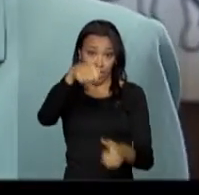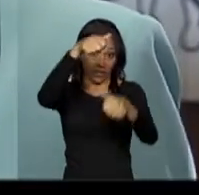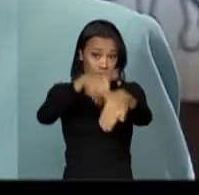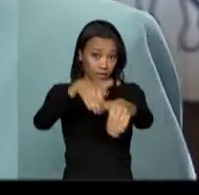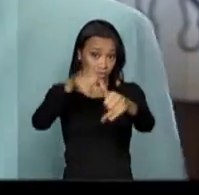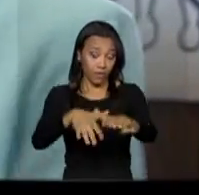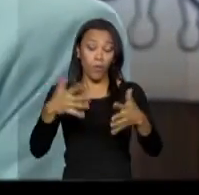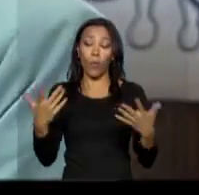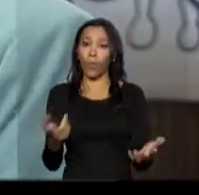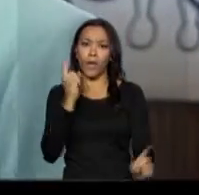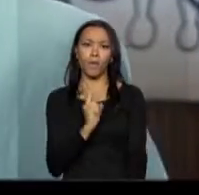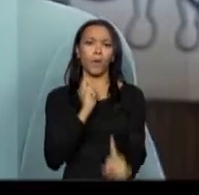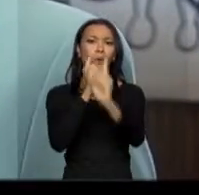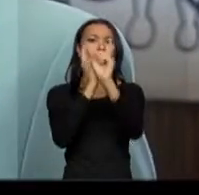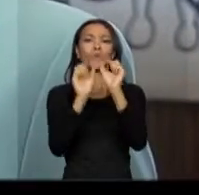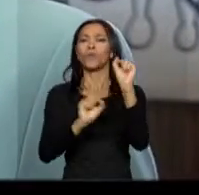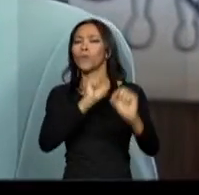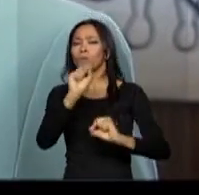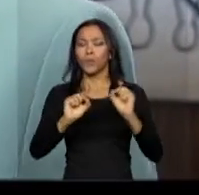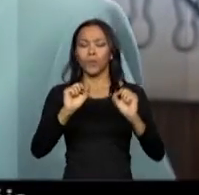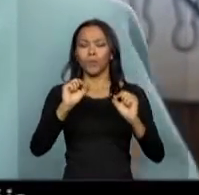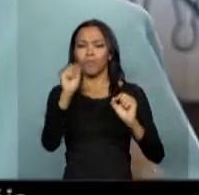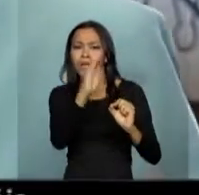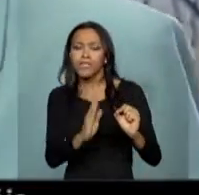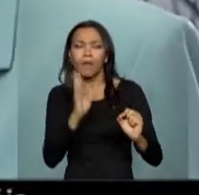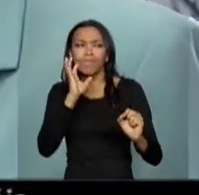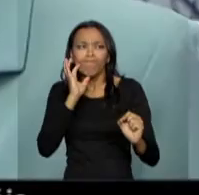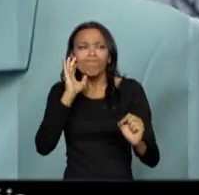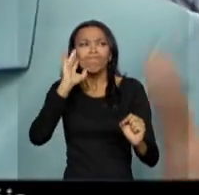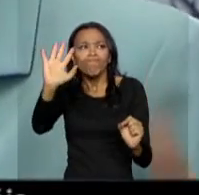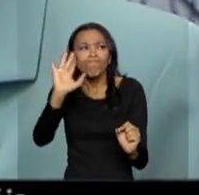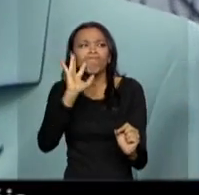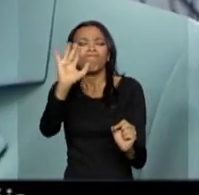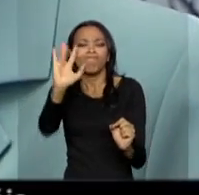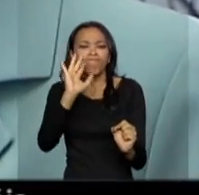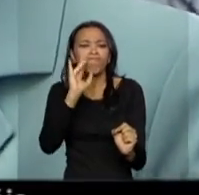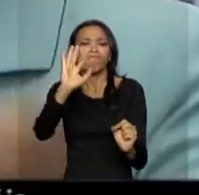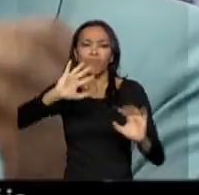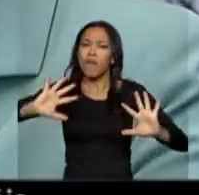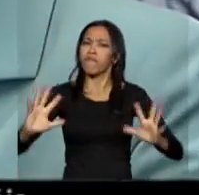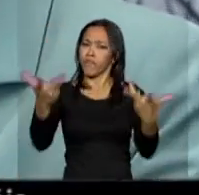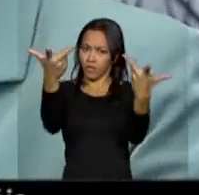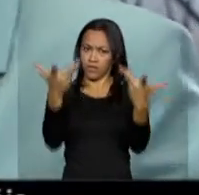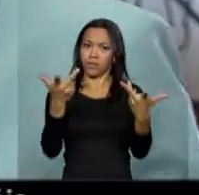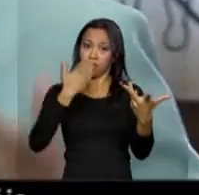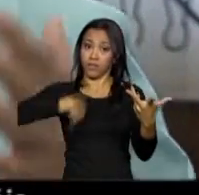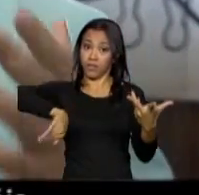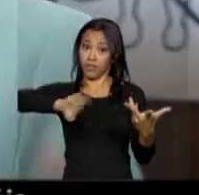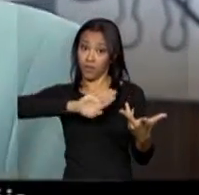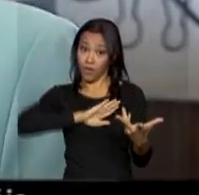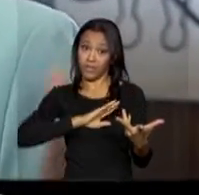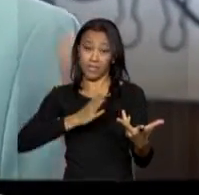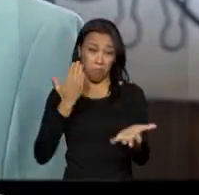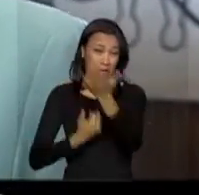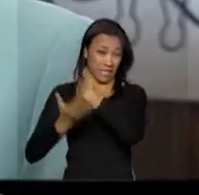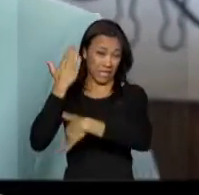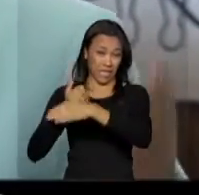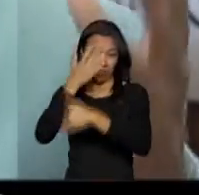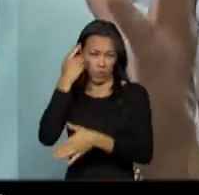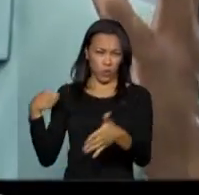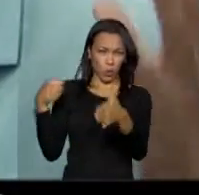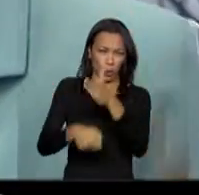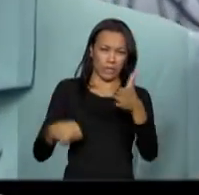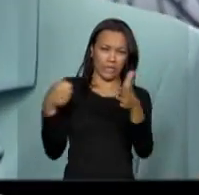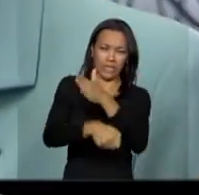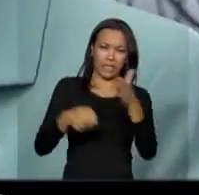momento de encontro do Brasil consigo mesmo. Uma celebração e um tributo que prestamos aos heróis que lutaram